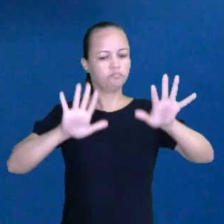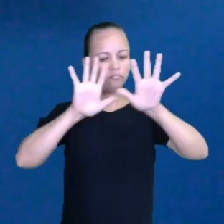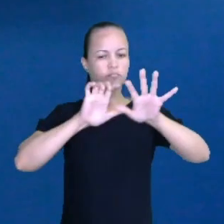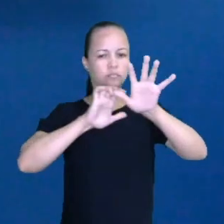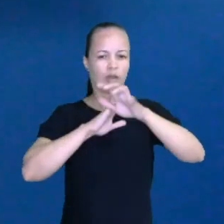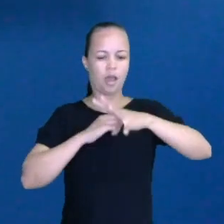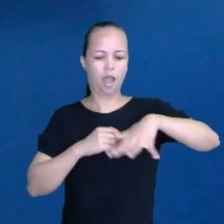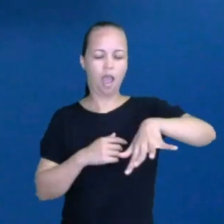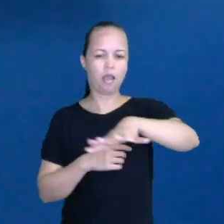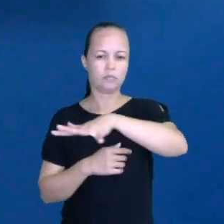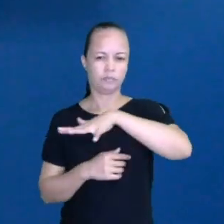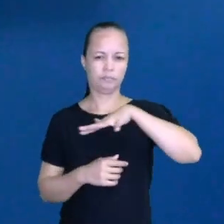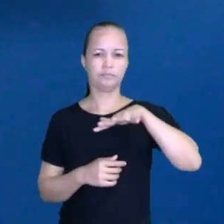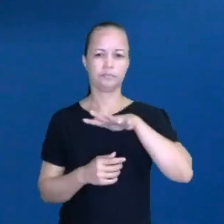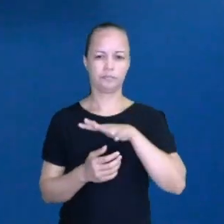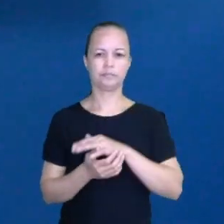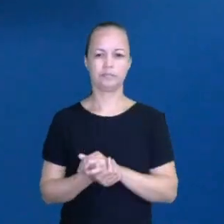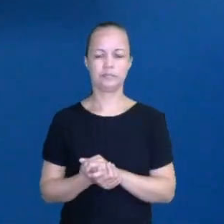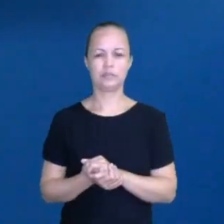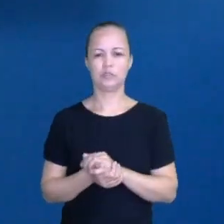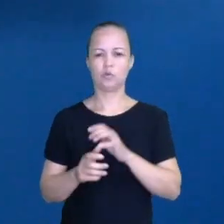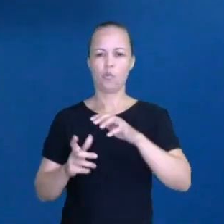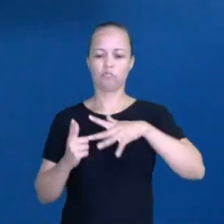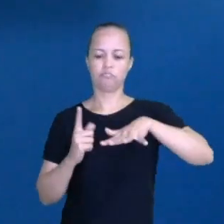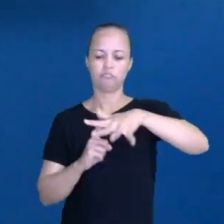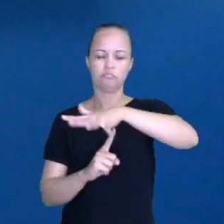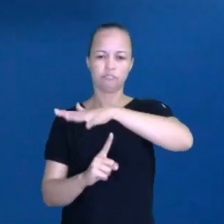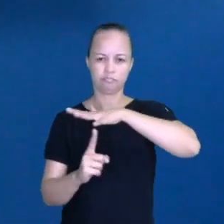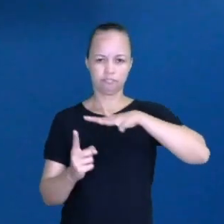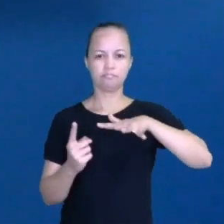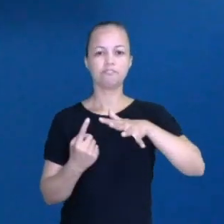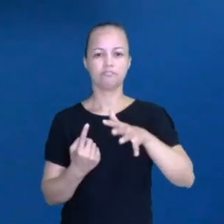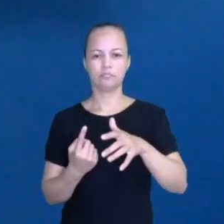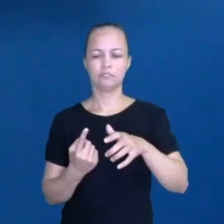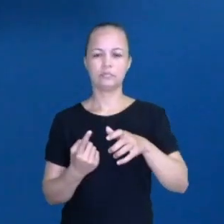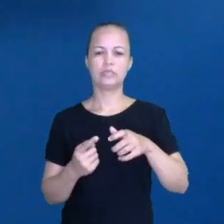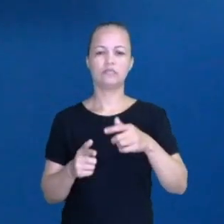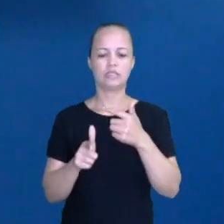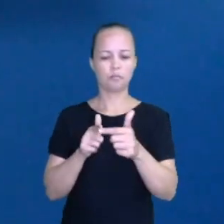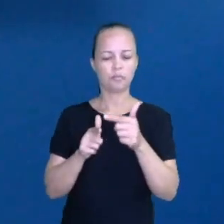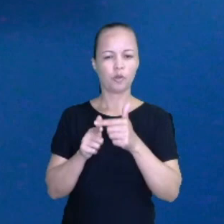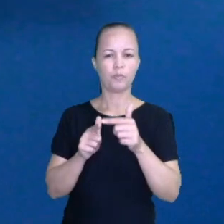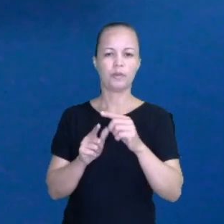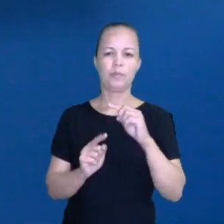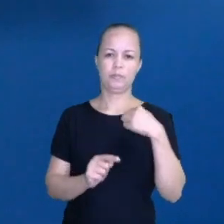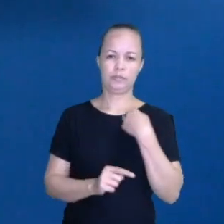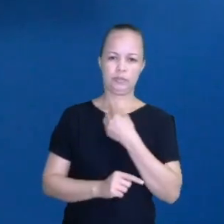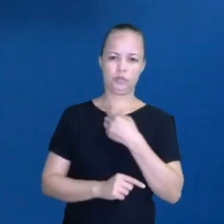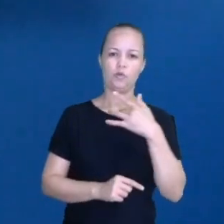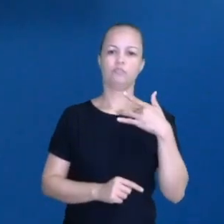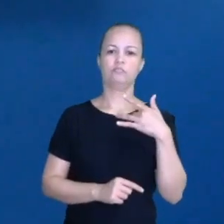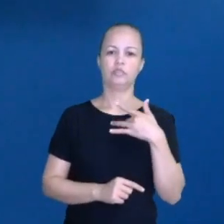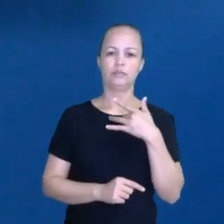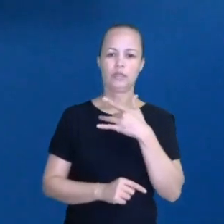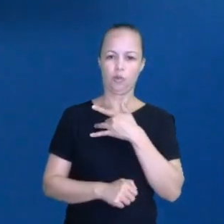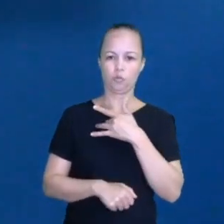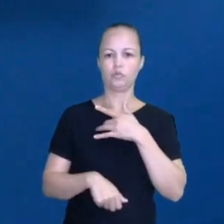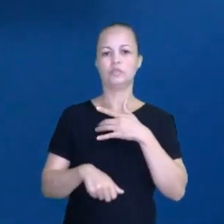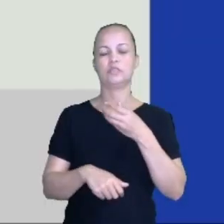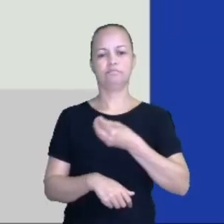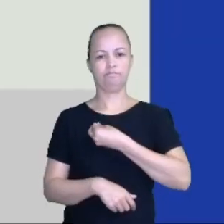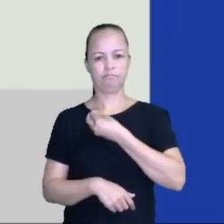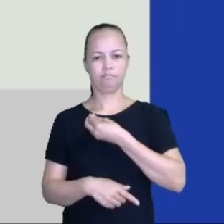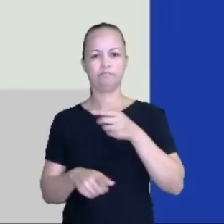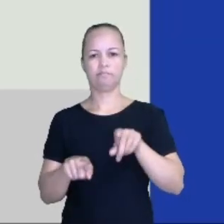colocado no meio ambiente e vai prejudicar a nossa vida, tá?